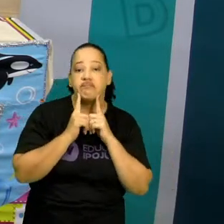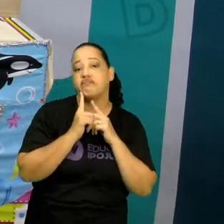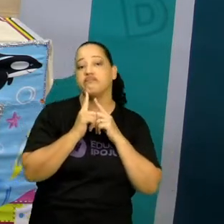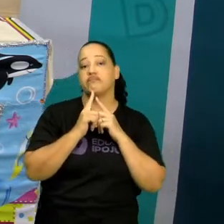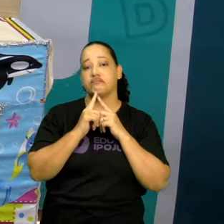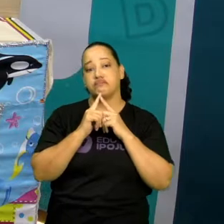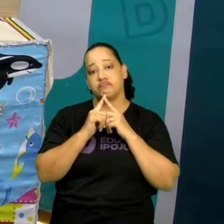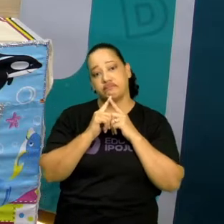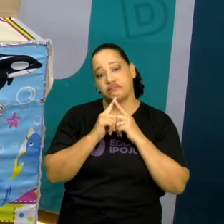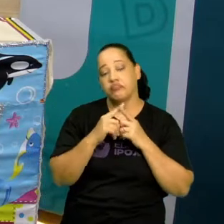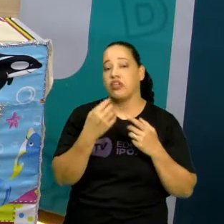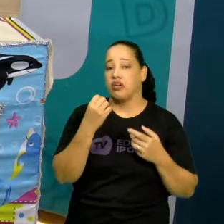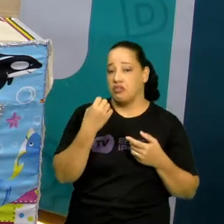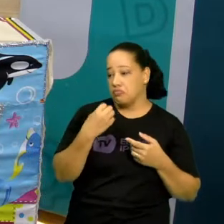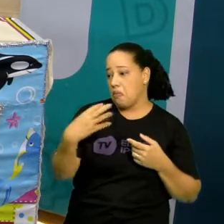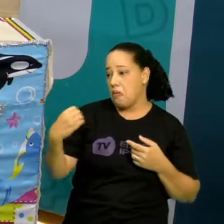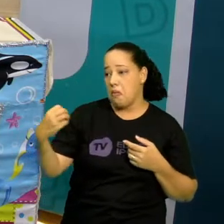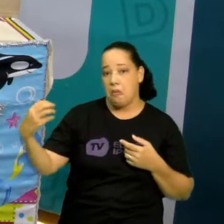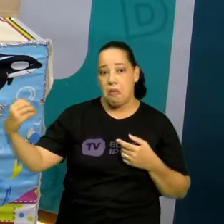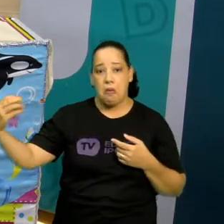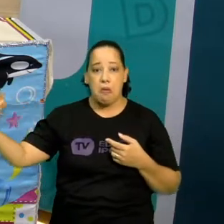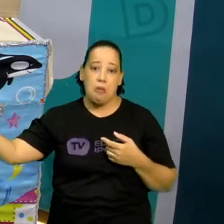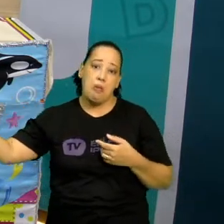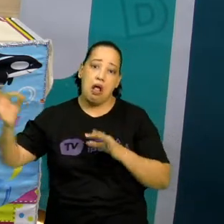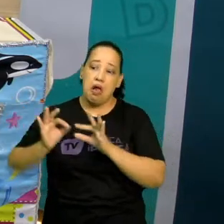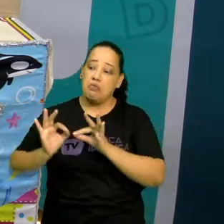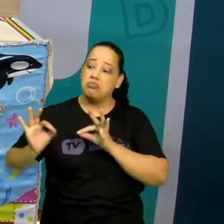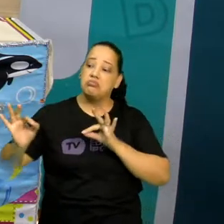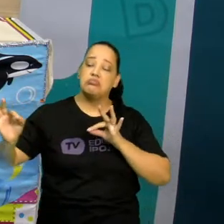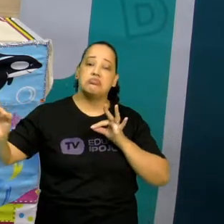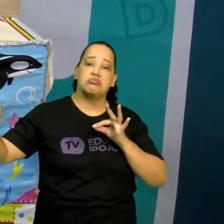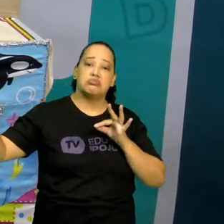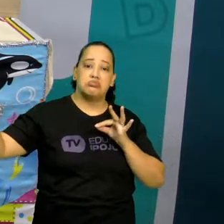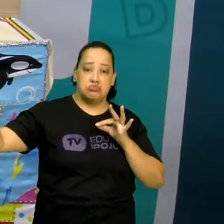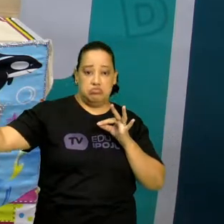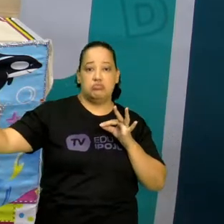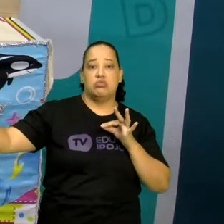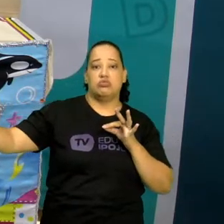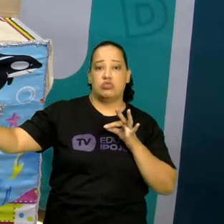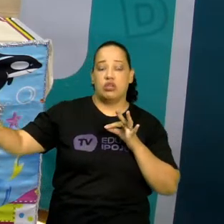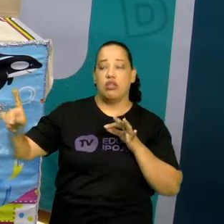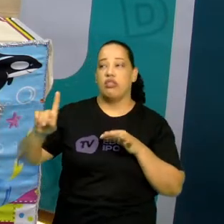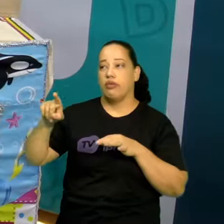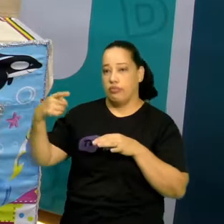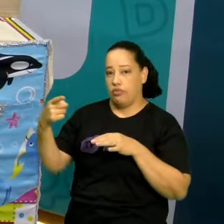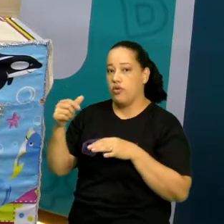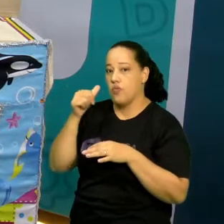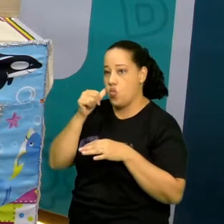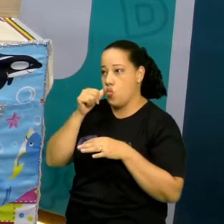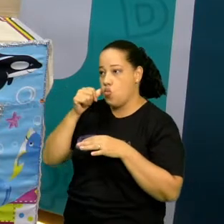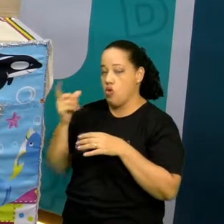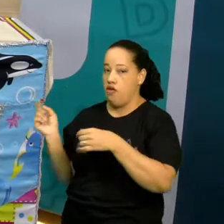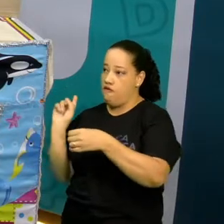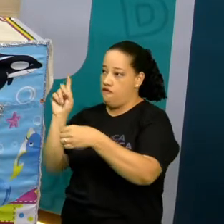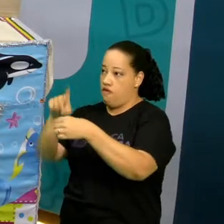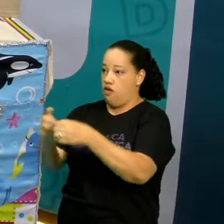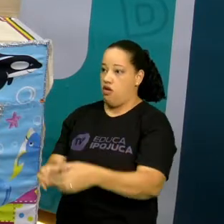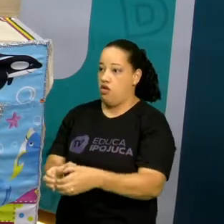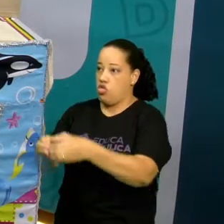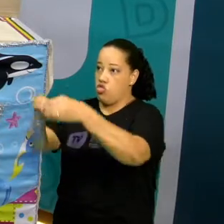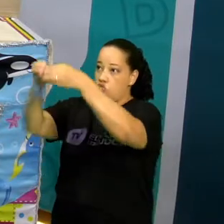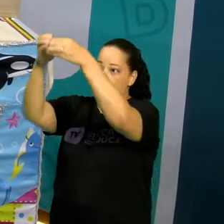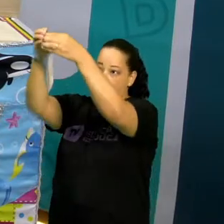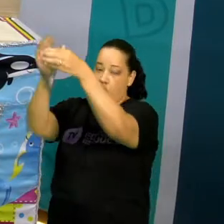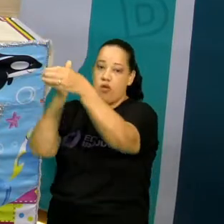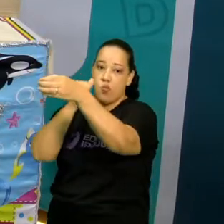deixe levou ele deixou lá no lugar bem distante voltou e ficou na torre esperando o